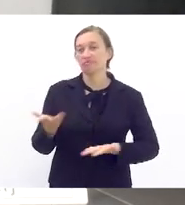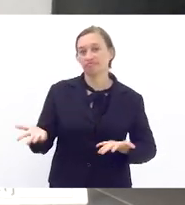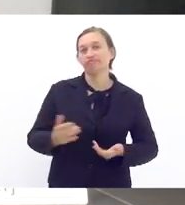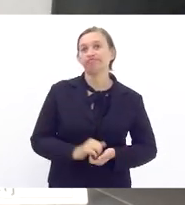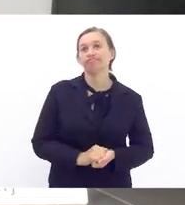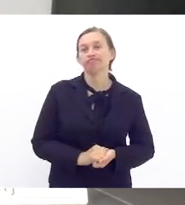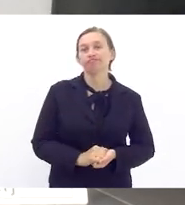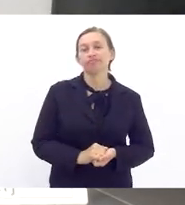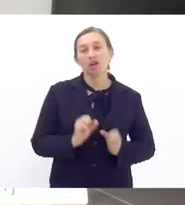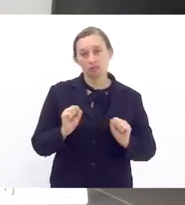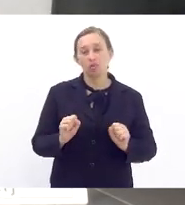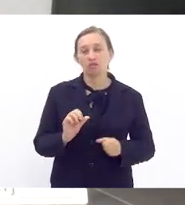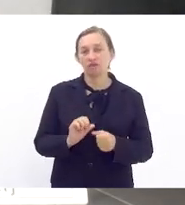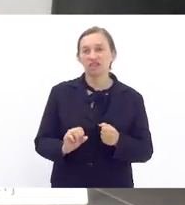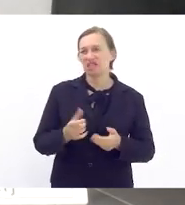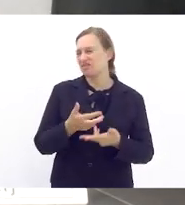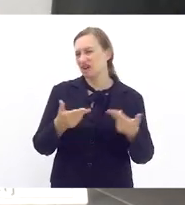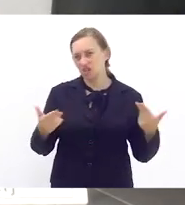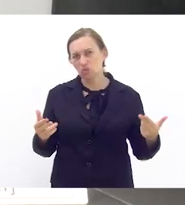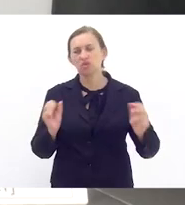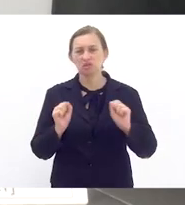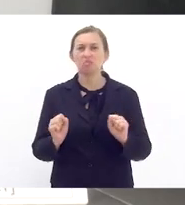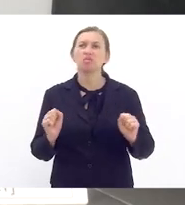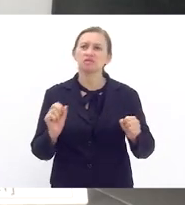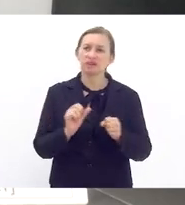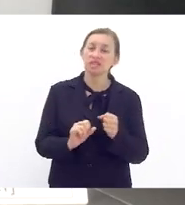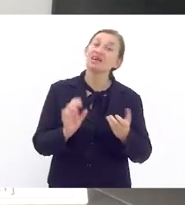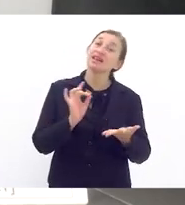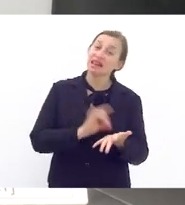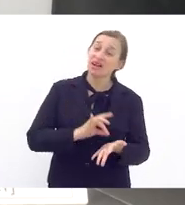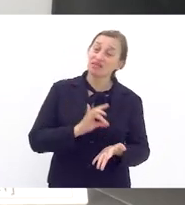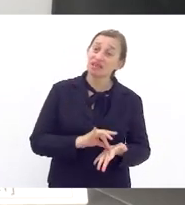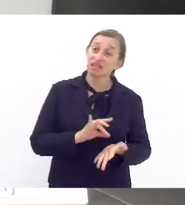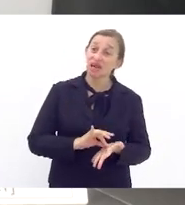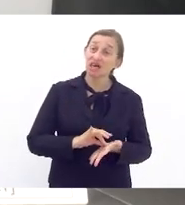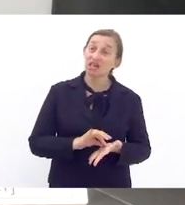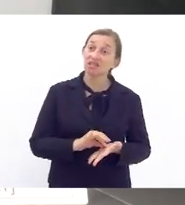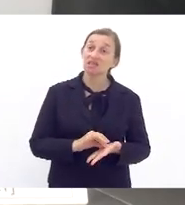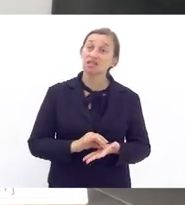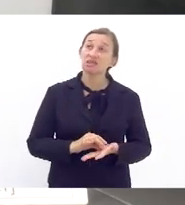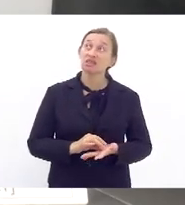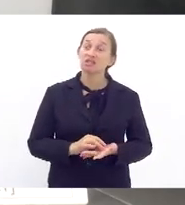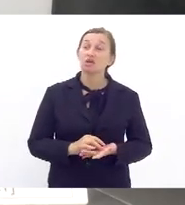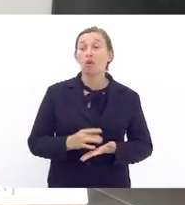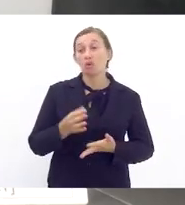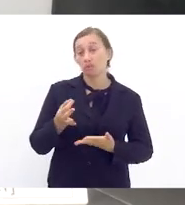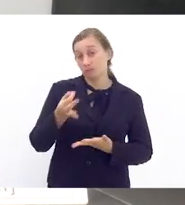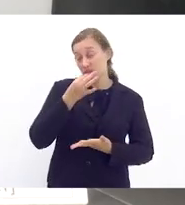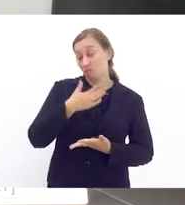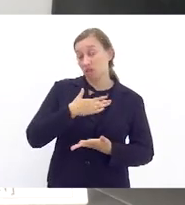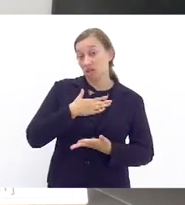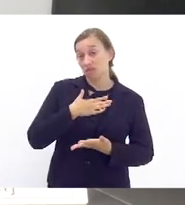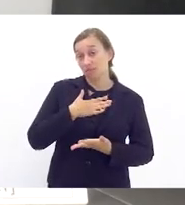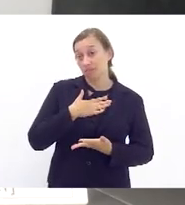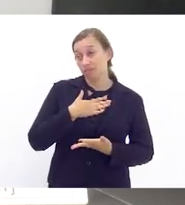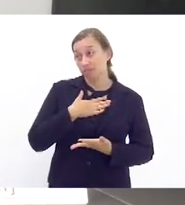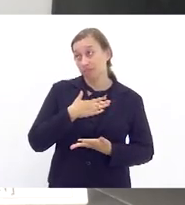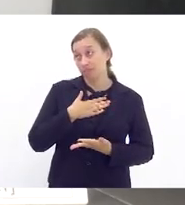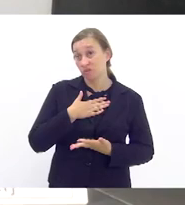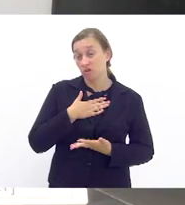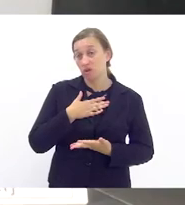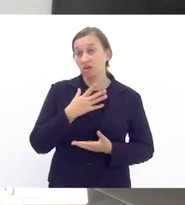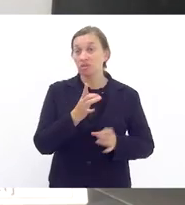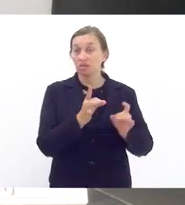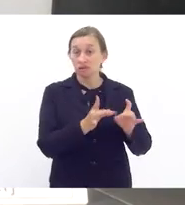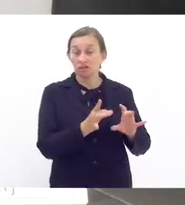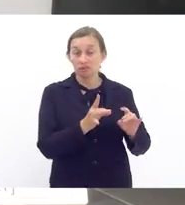pode ser feito. Então, tem muita coisa que pode ser feita. Na verdade, nós estamos muito aquém, na minha opinião, do comércio